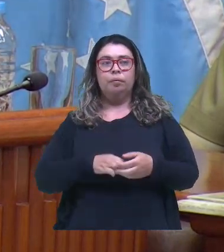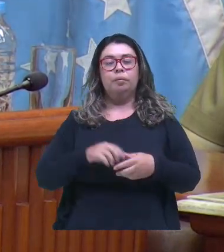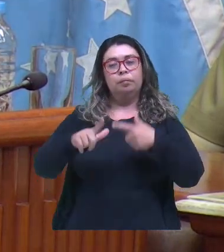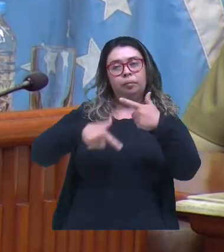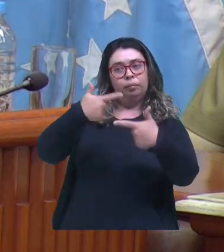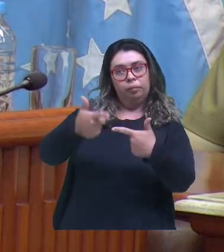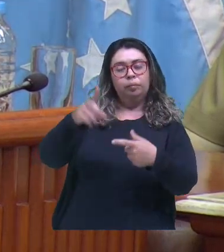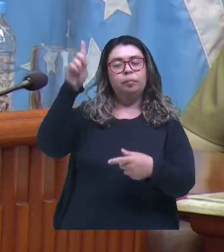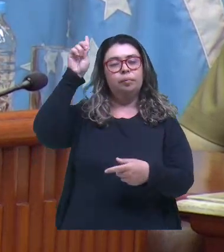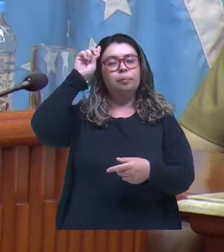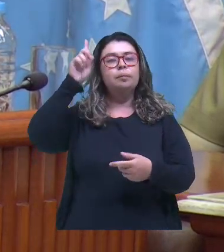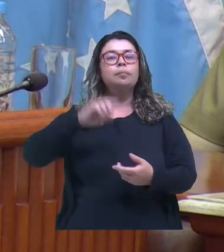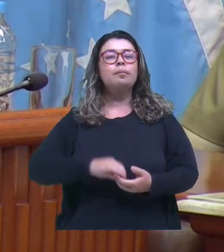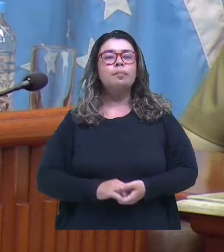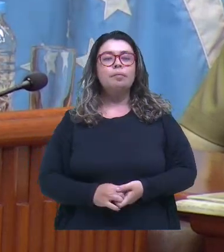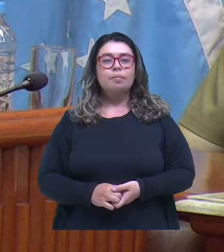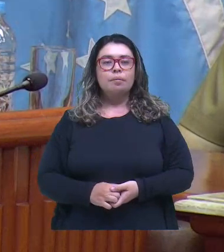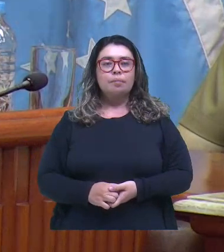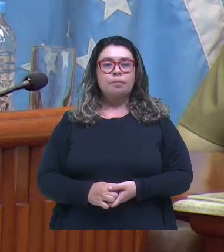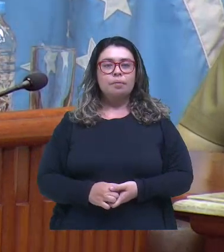oportuna.